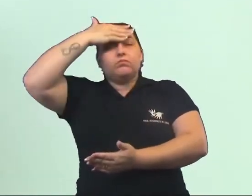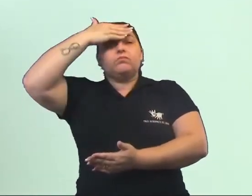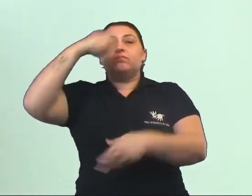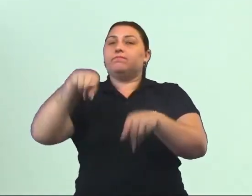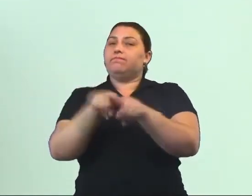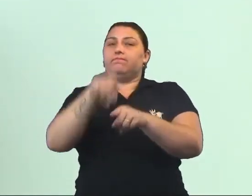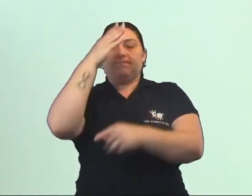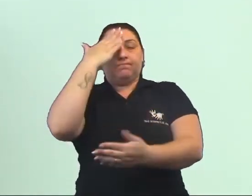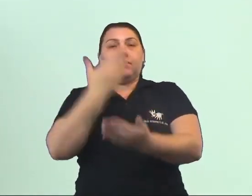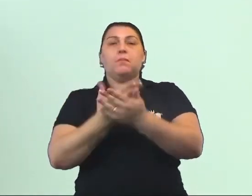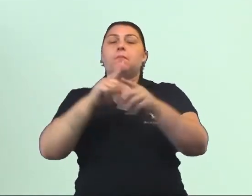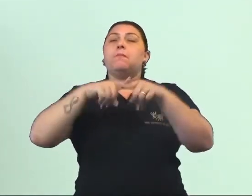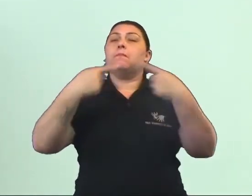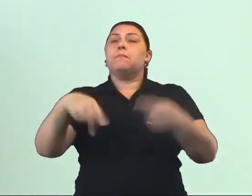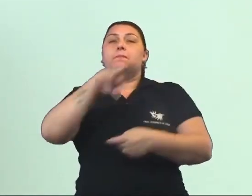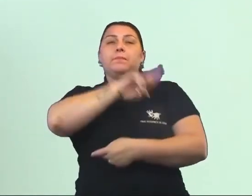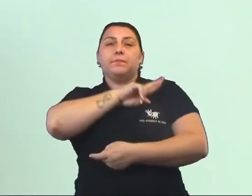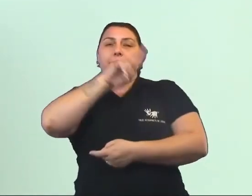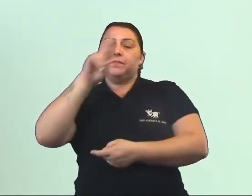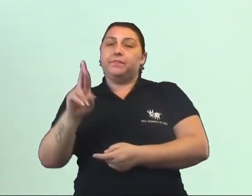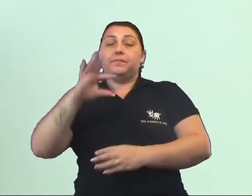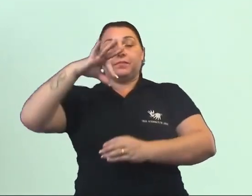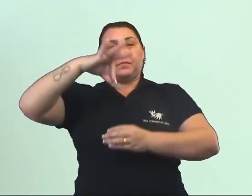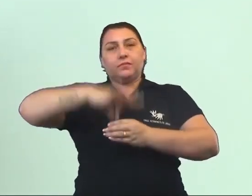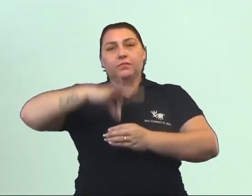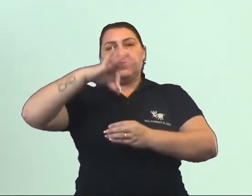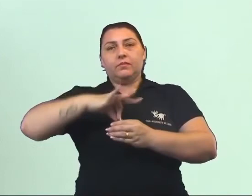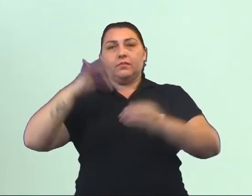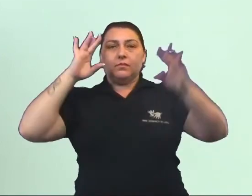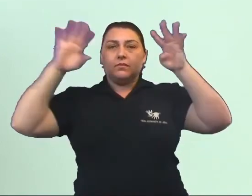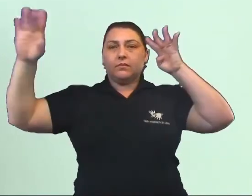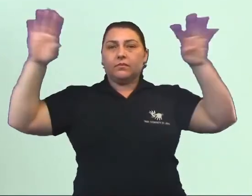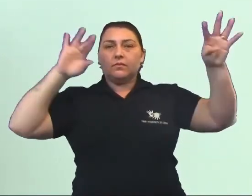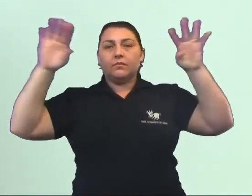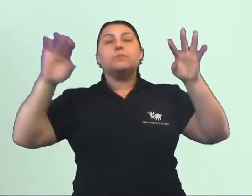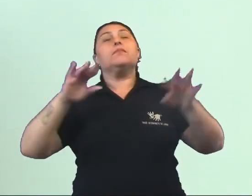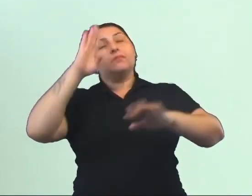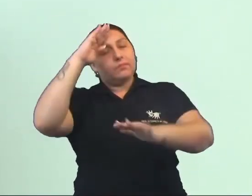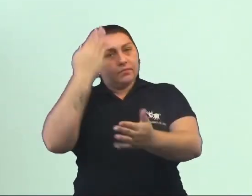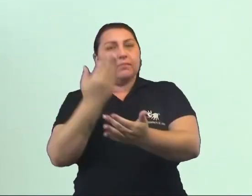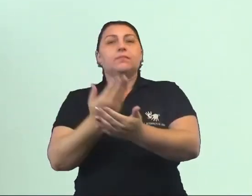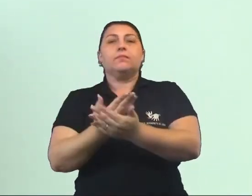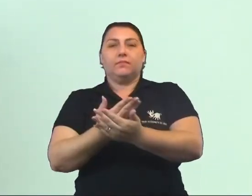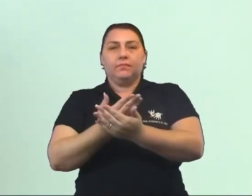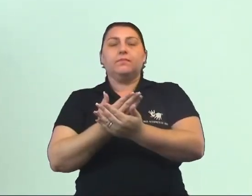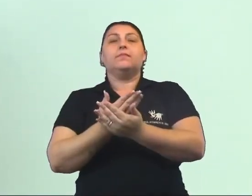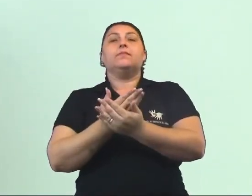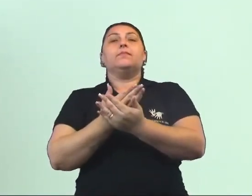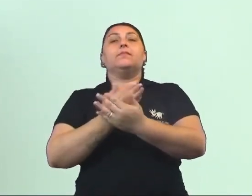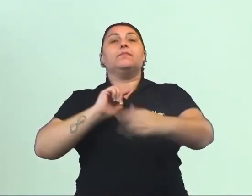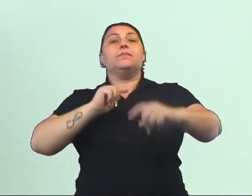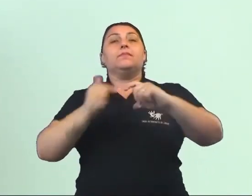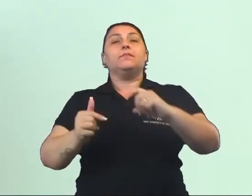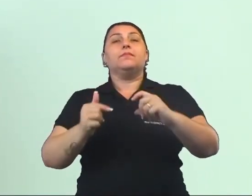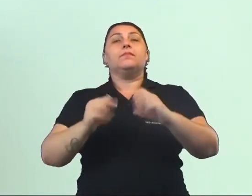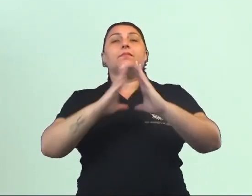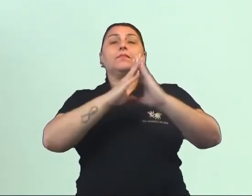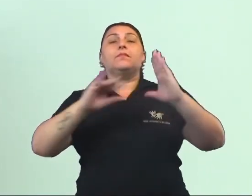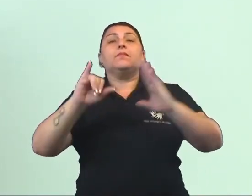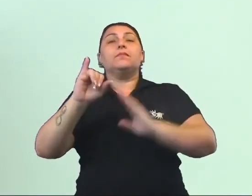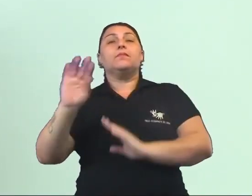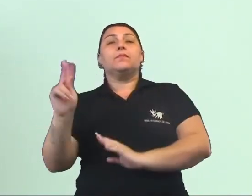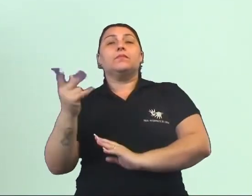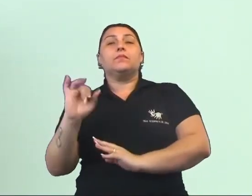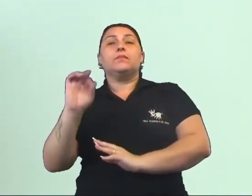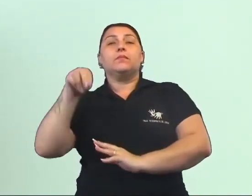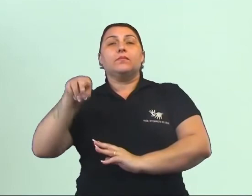nisso, mas a religião do Daime acredita na reencarnação. Então, essa doutrina, ela vem lá do hinduísmo, ela